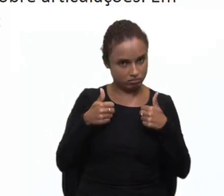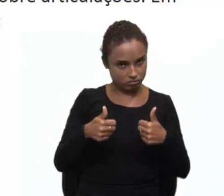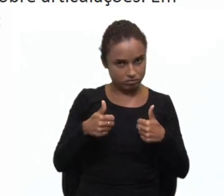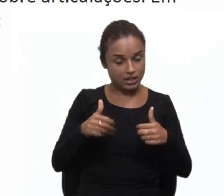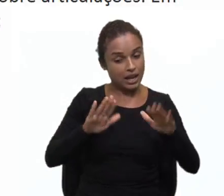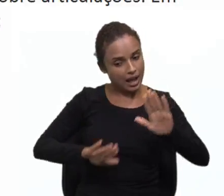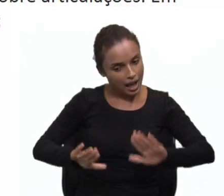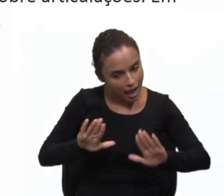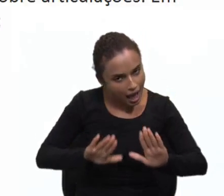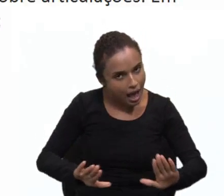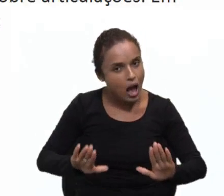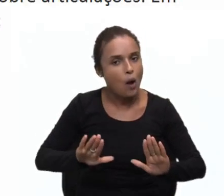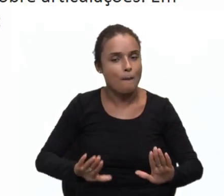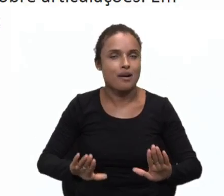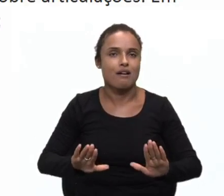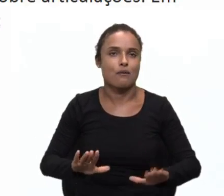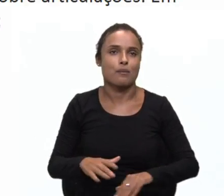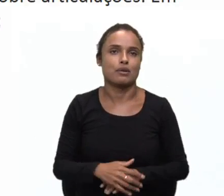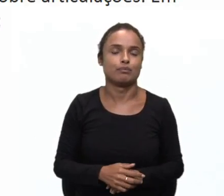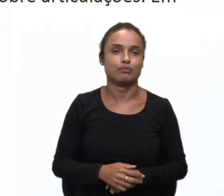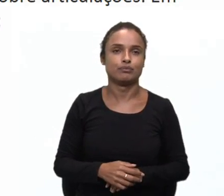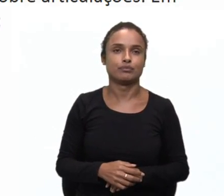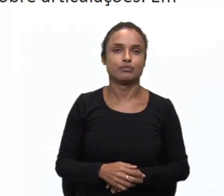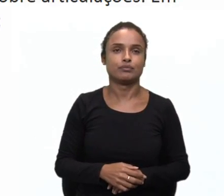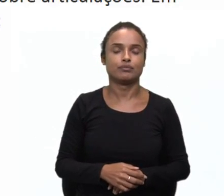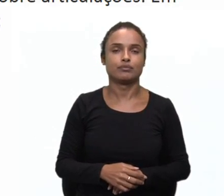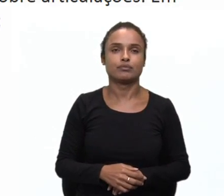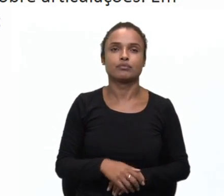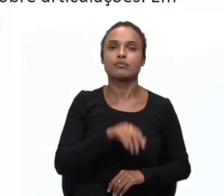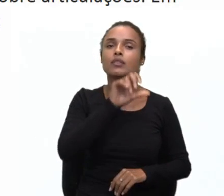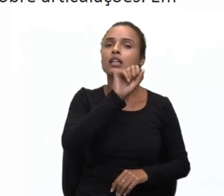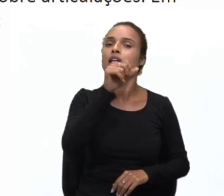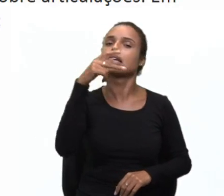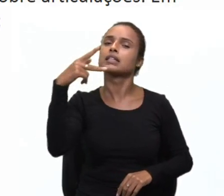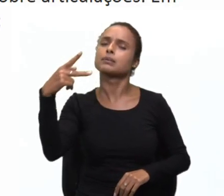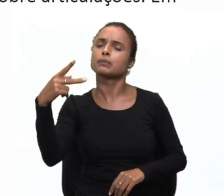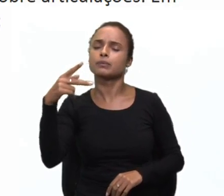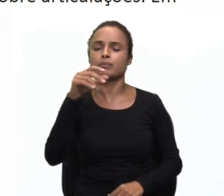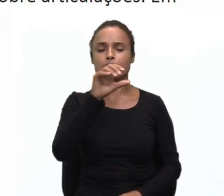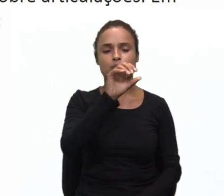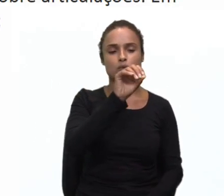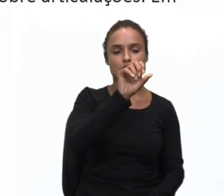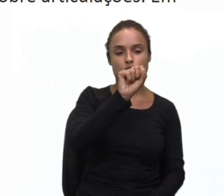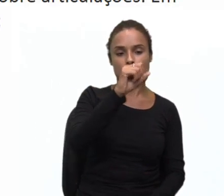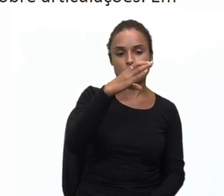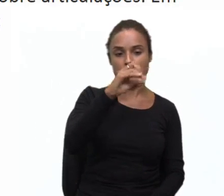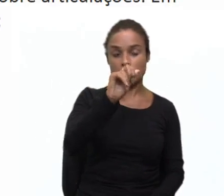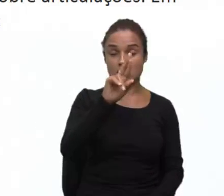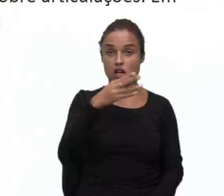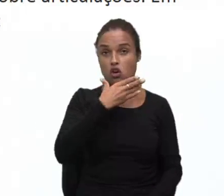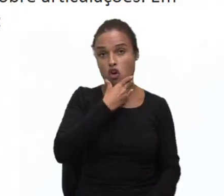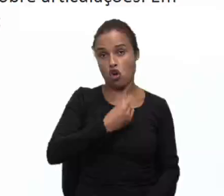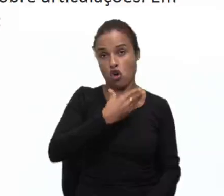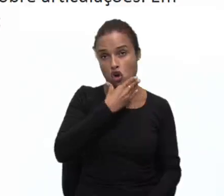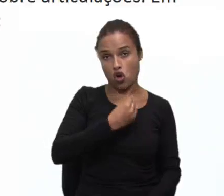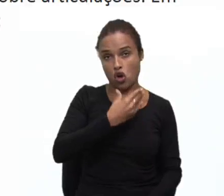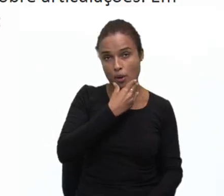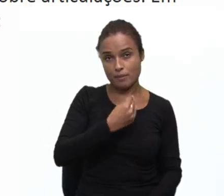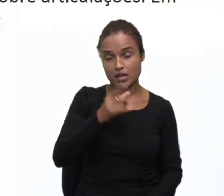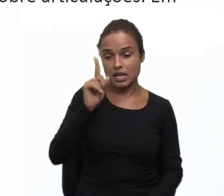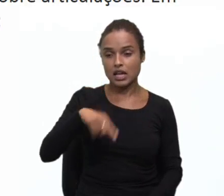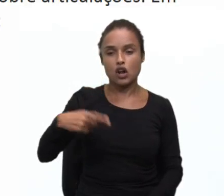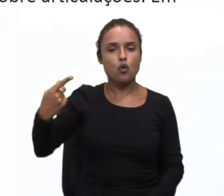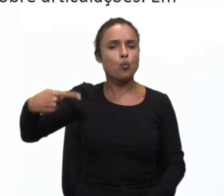O Oscar, ele é um estagiário do último ano de Educação Física. Ao participar das aulas de Educação Física da escola, em